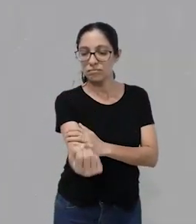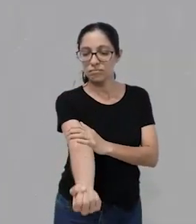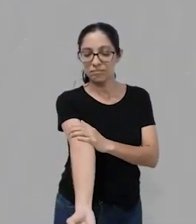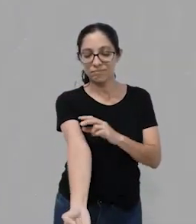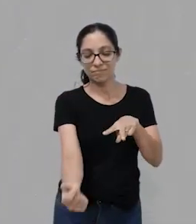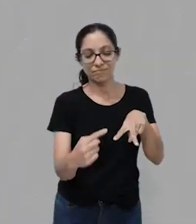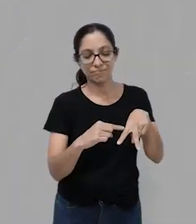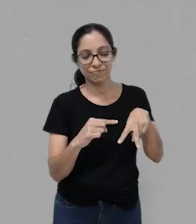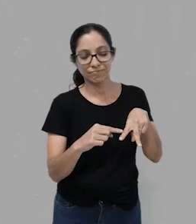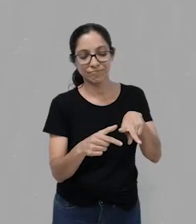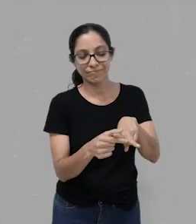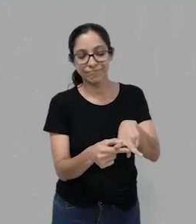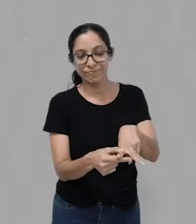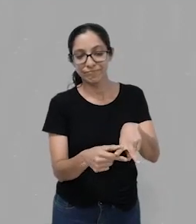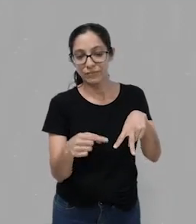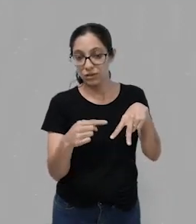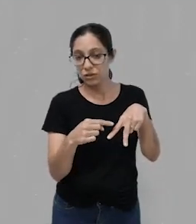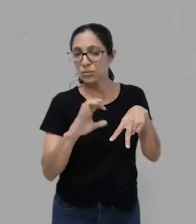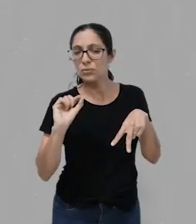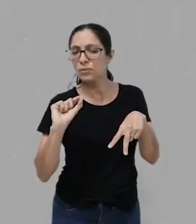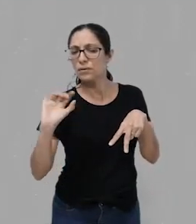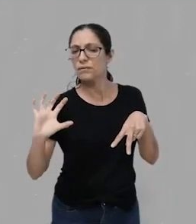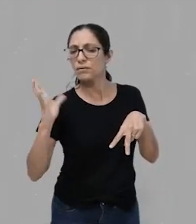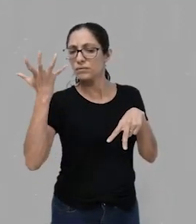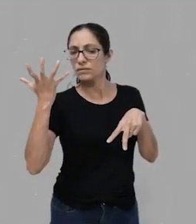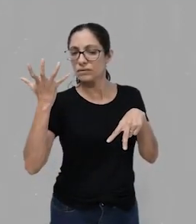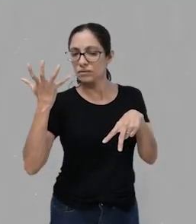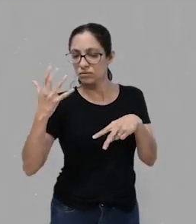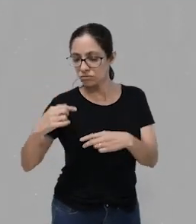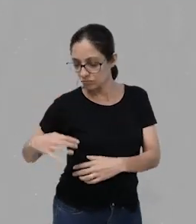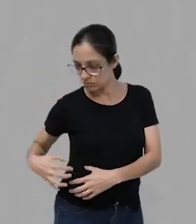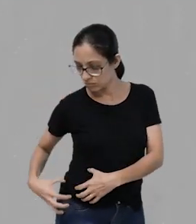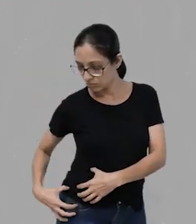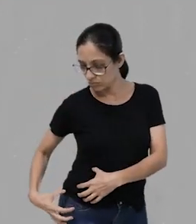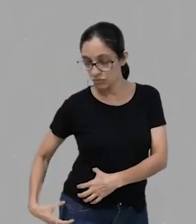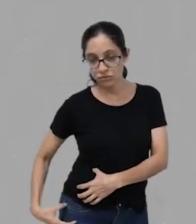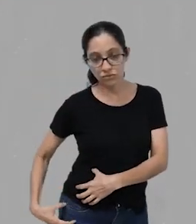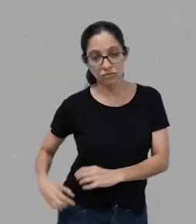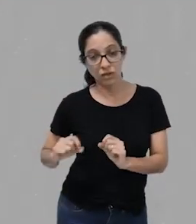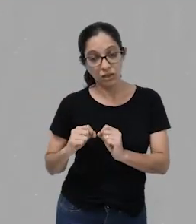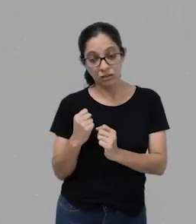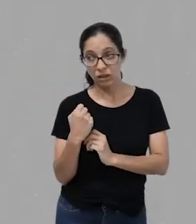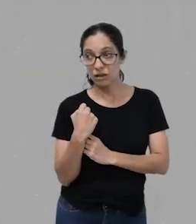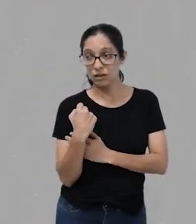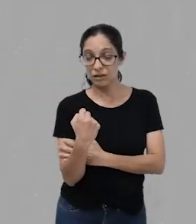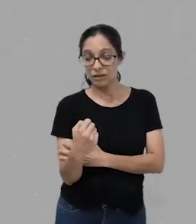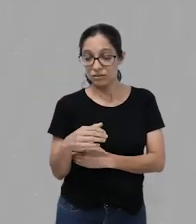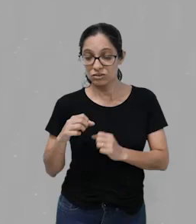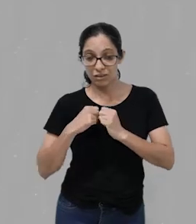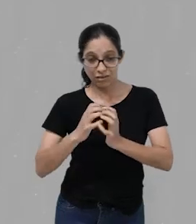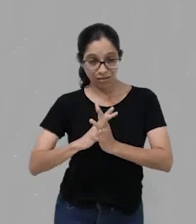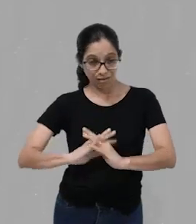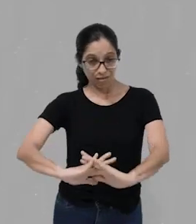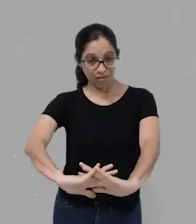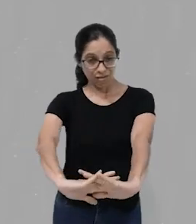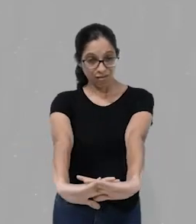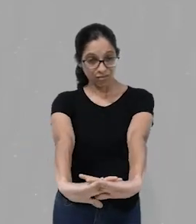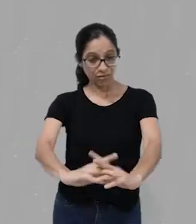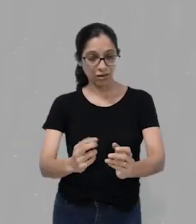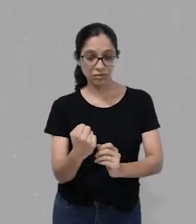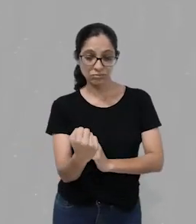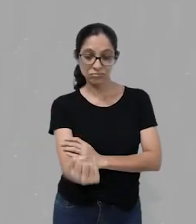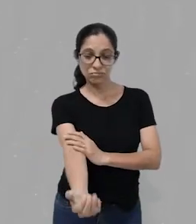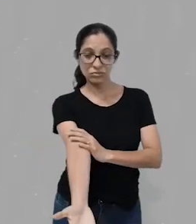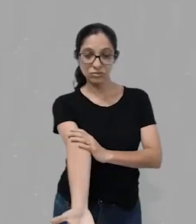o que está acontecendo com o seu músculo aqui do quadríceps femoral? Ele está estendido, ele está alongado. Aqui é a